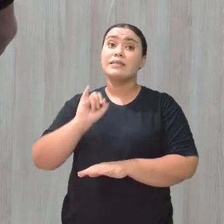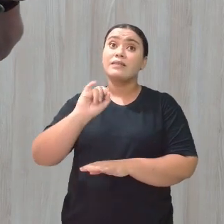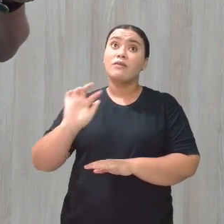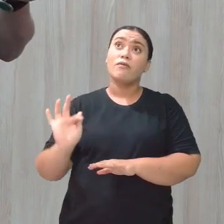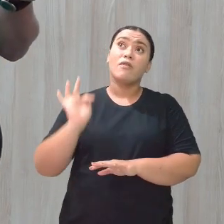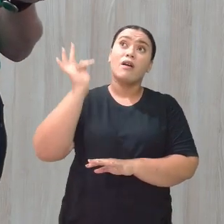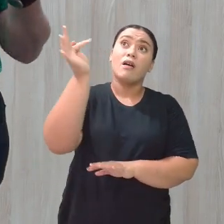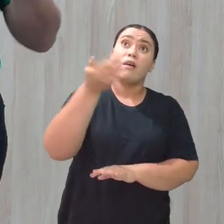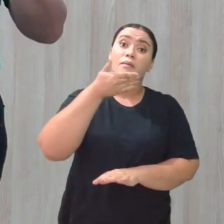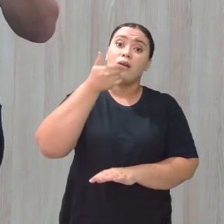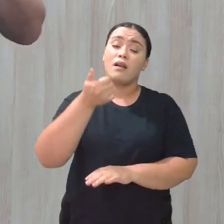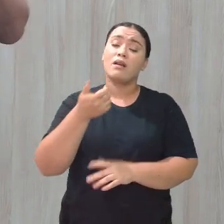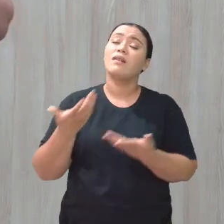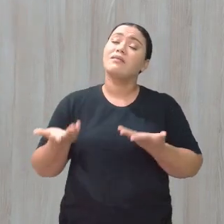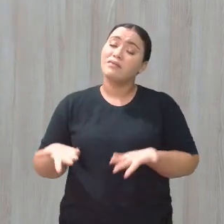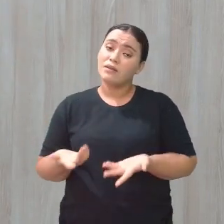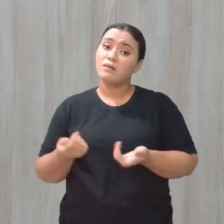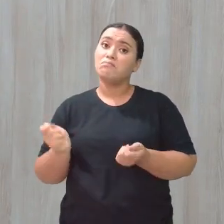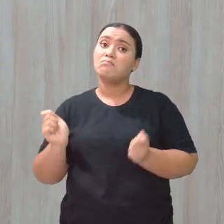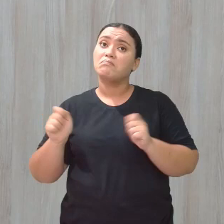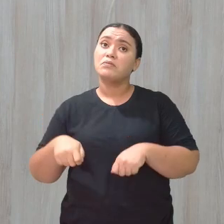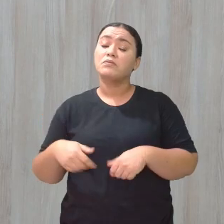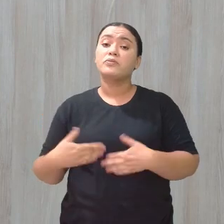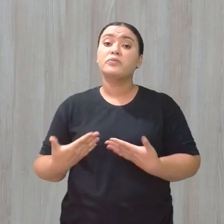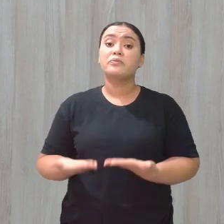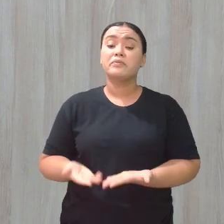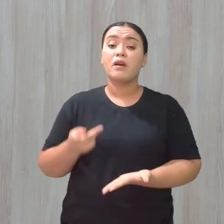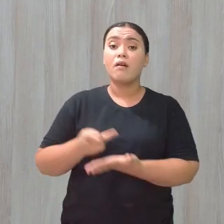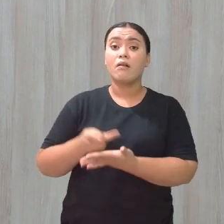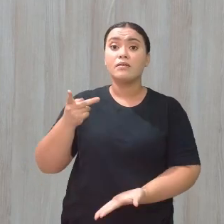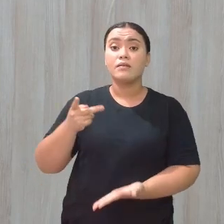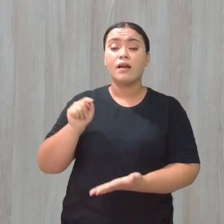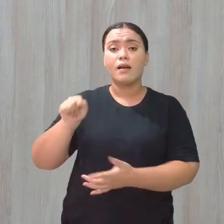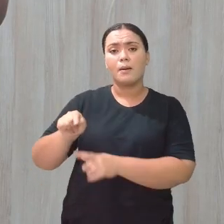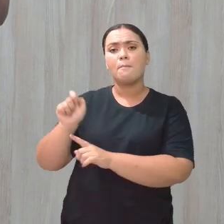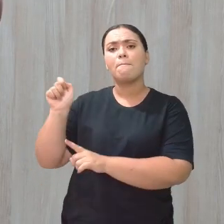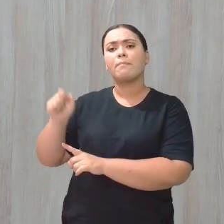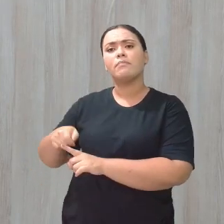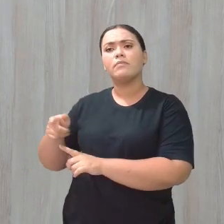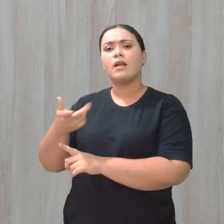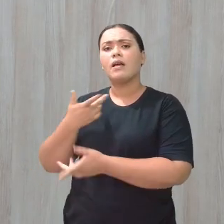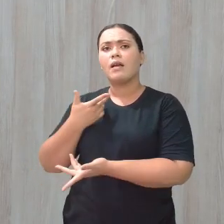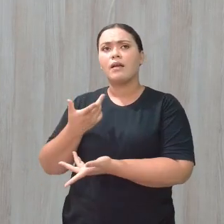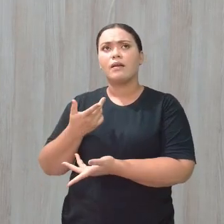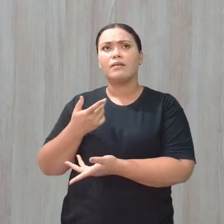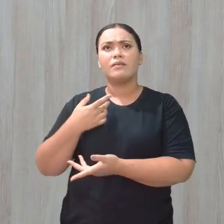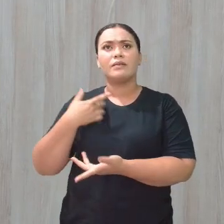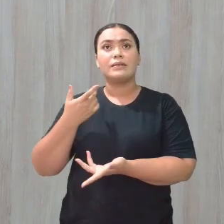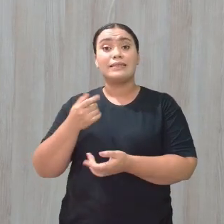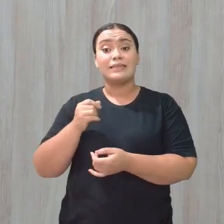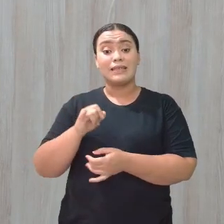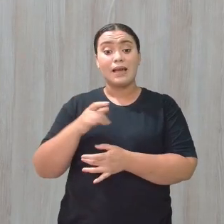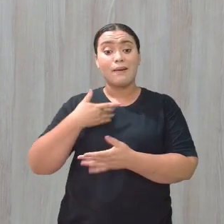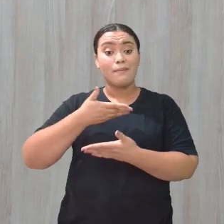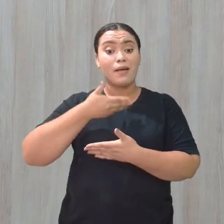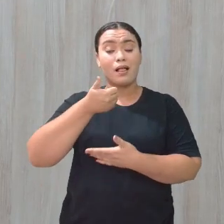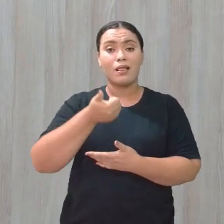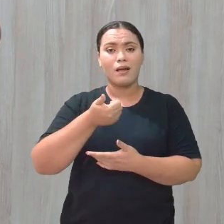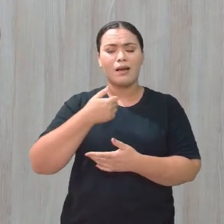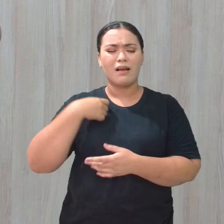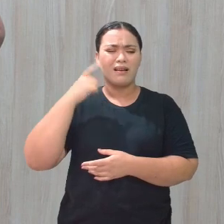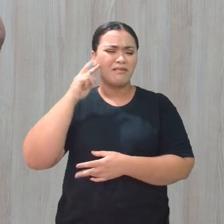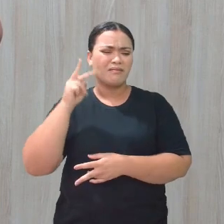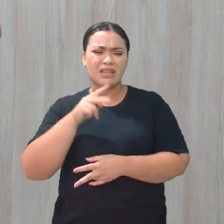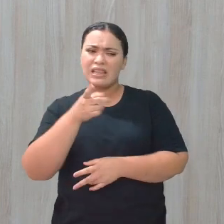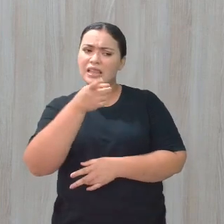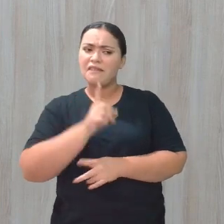melhorasse, poderia acontecer de acharem que ele não precisa, por exemplo, que aquela deficiência não era